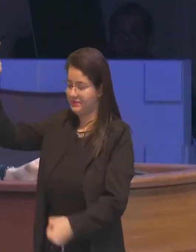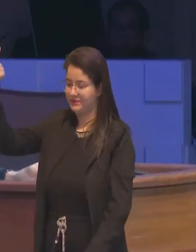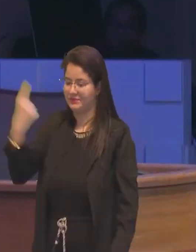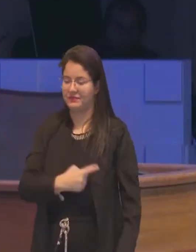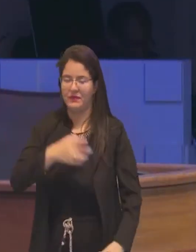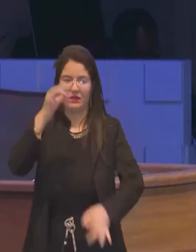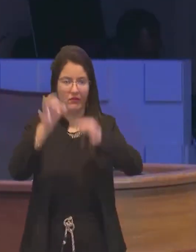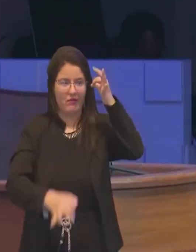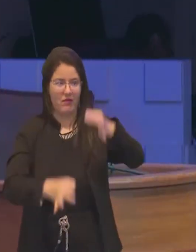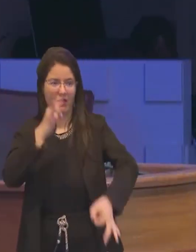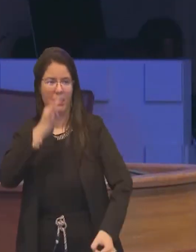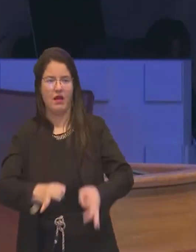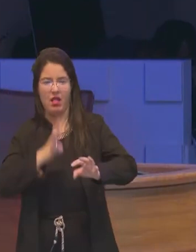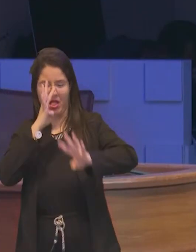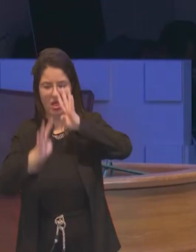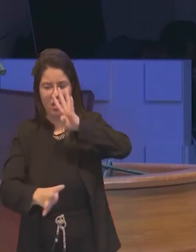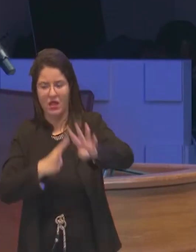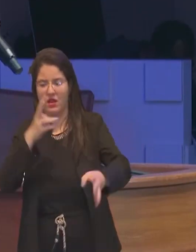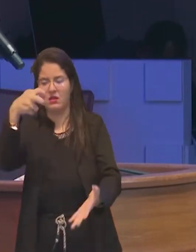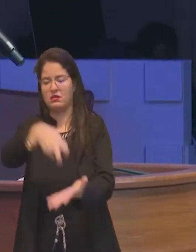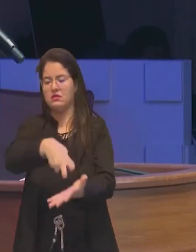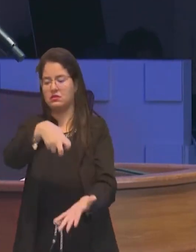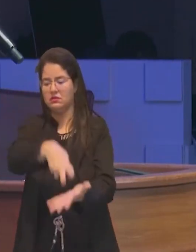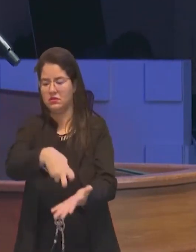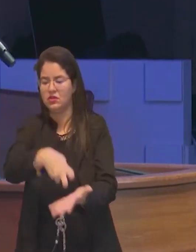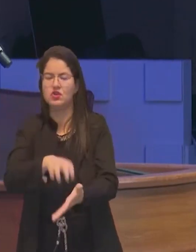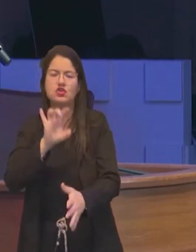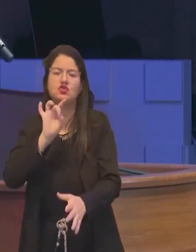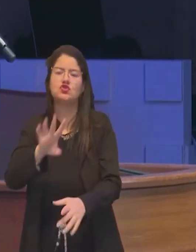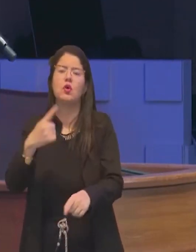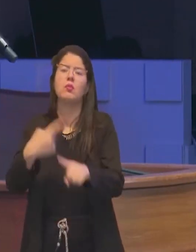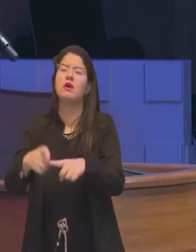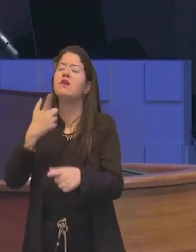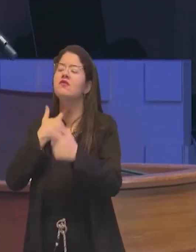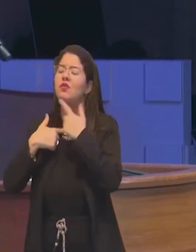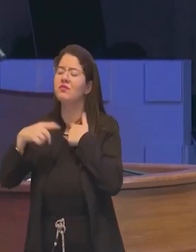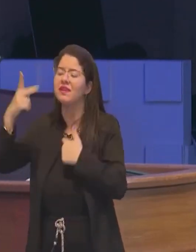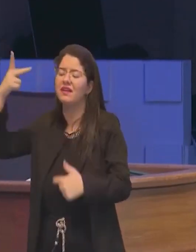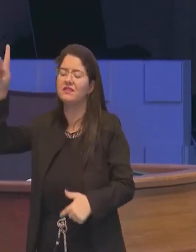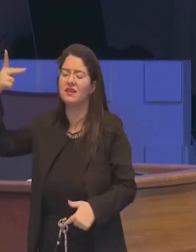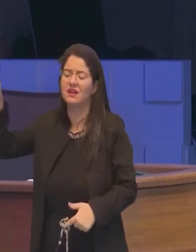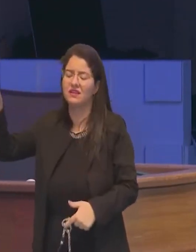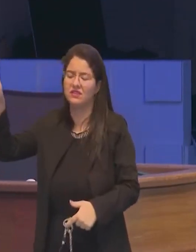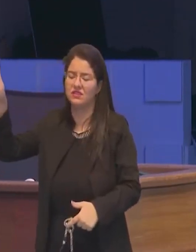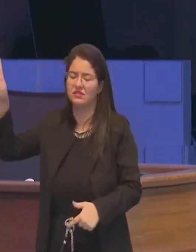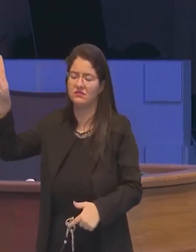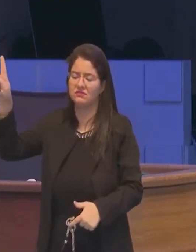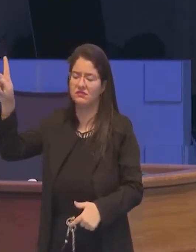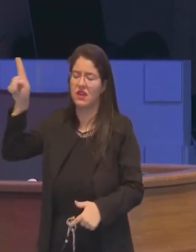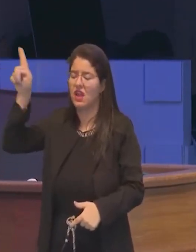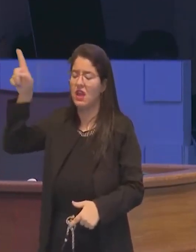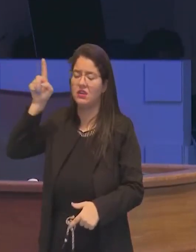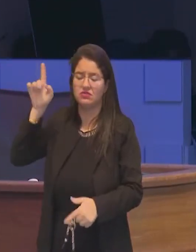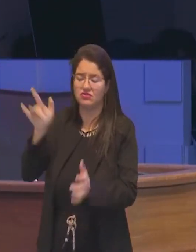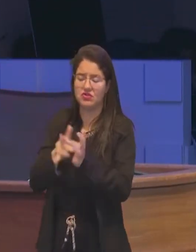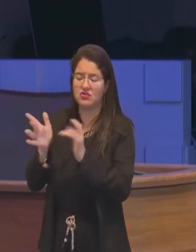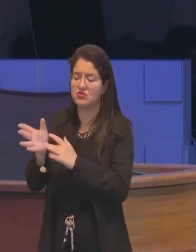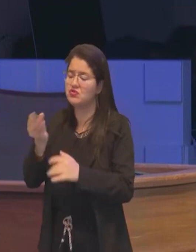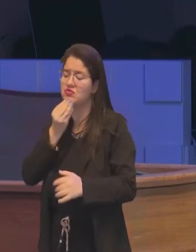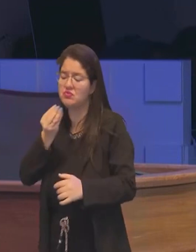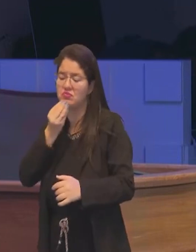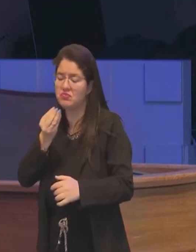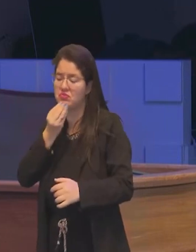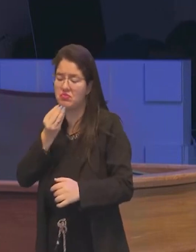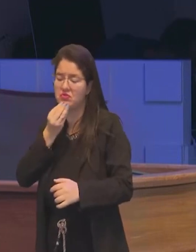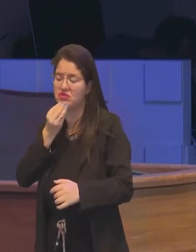e condenar só porque Ele quer, Ele teria feito isso quando veio da primeira vez, e nenhum de nós estaria